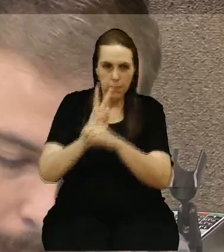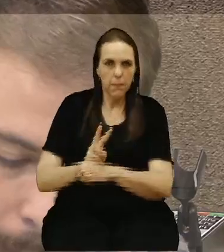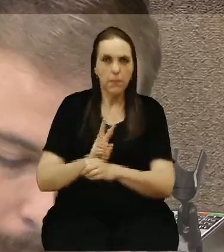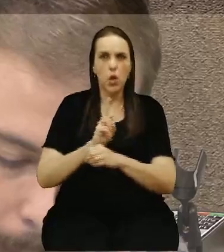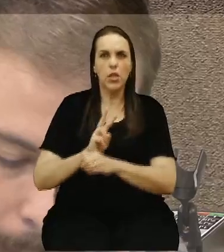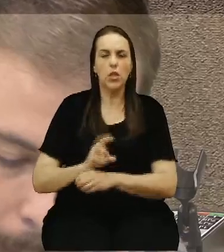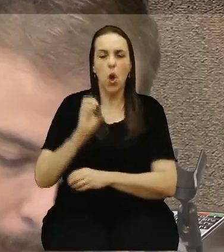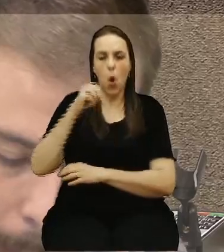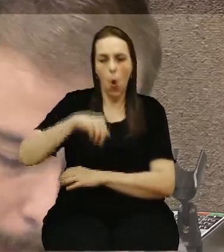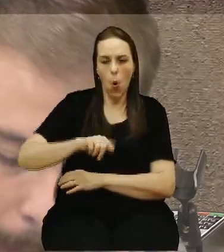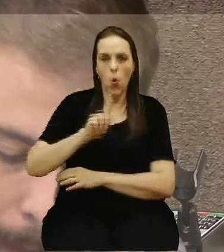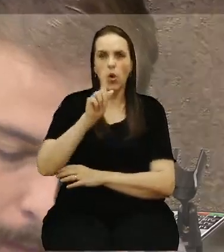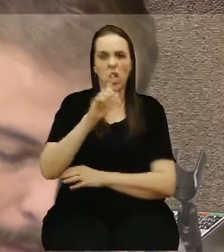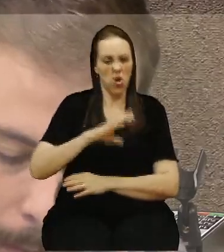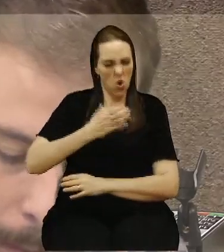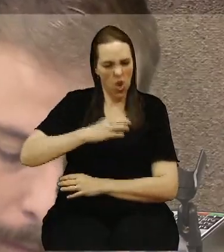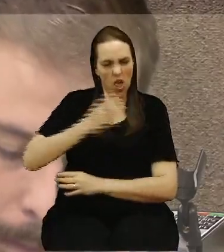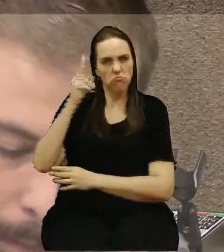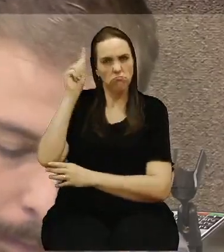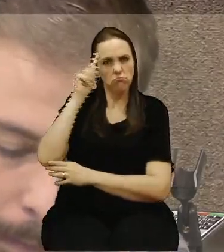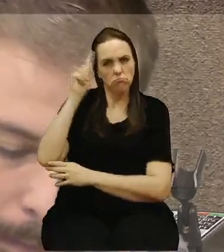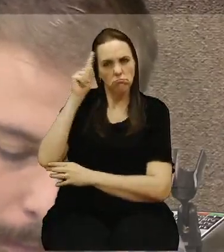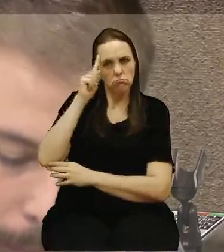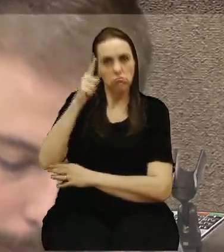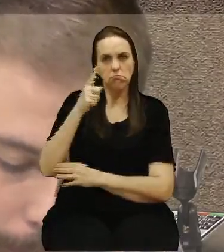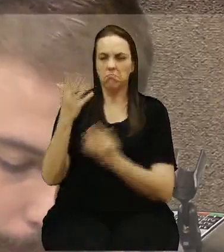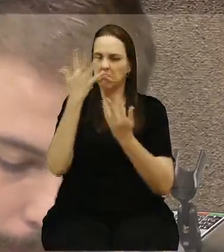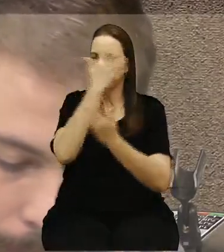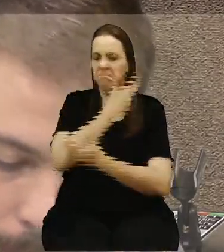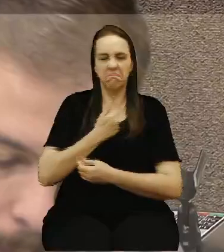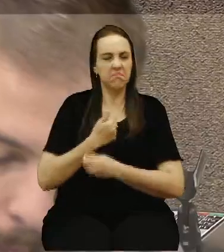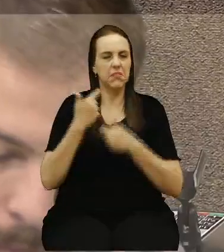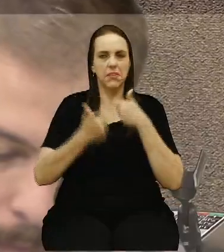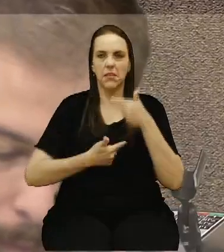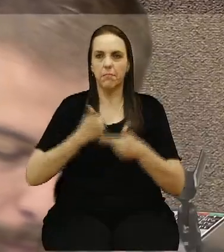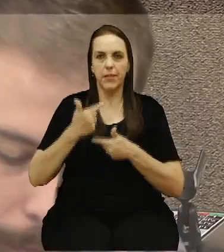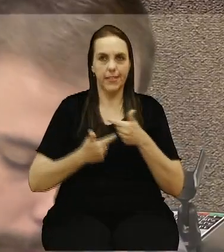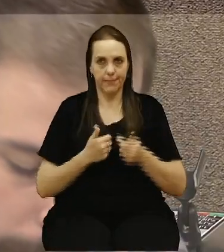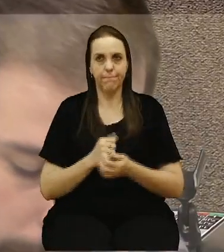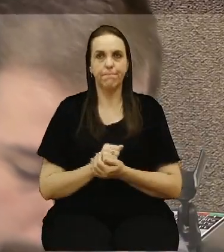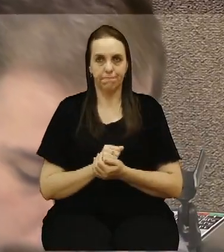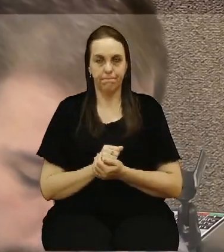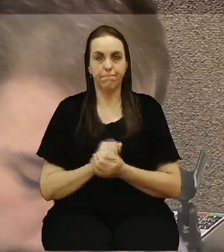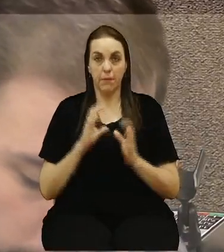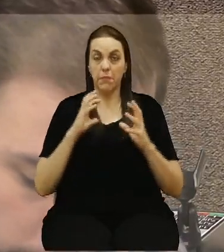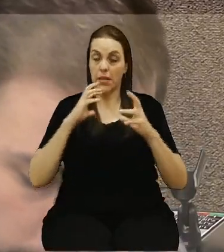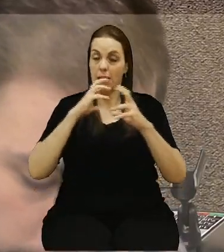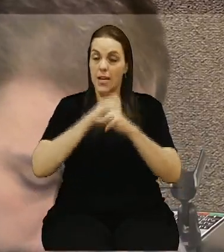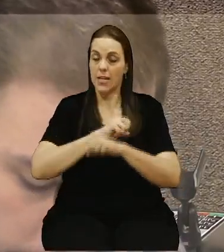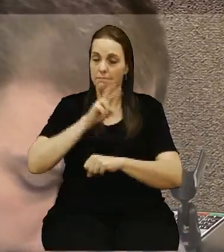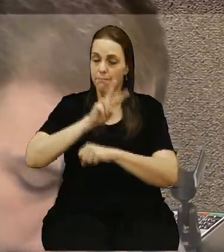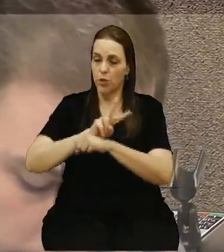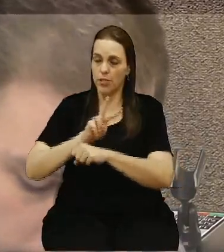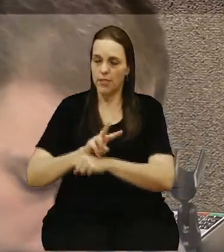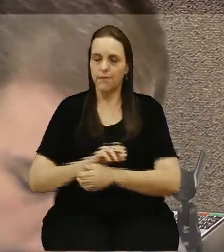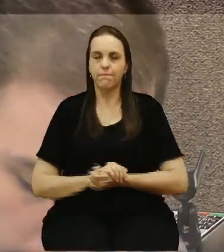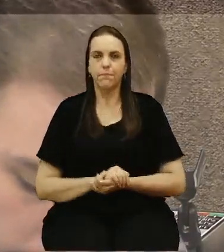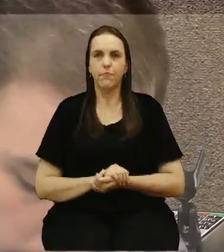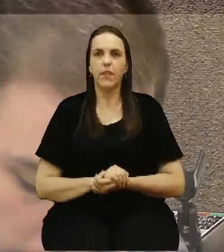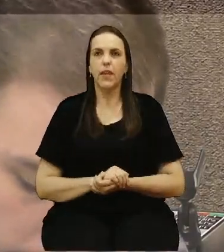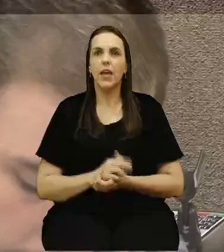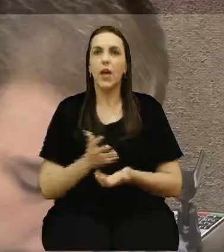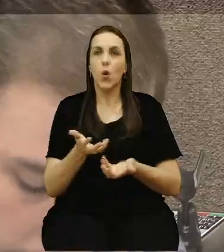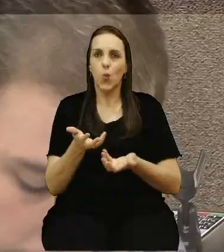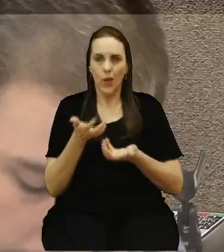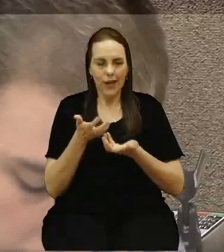ONGs têm coragem todos os dias para fazer um belíssimo trabalho, né, em razão da proteção animal. E aqui